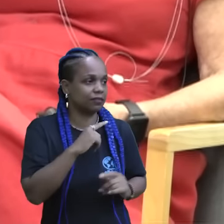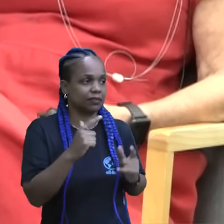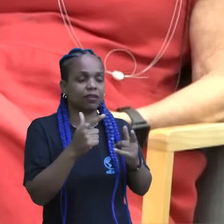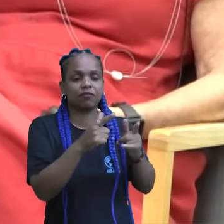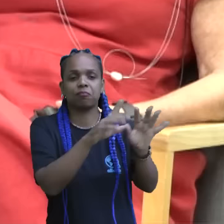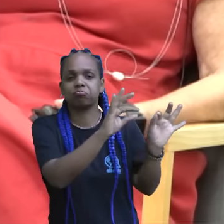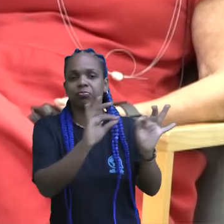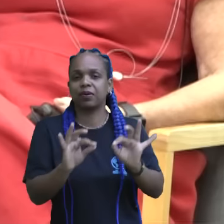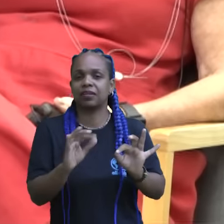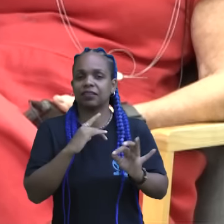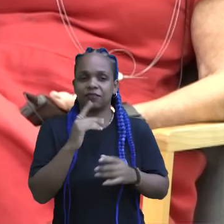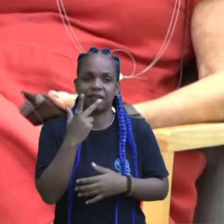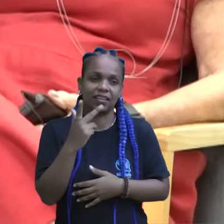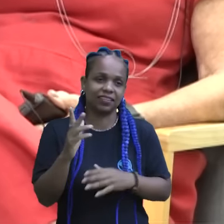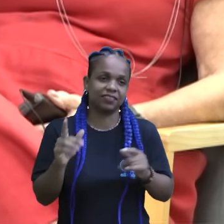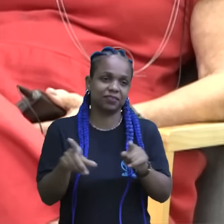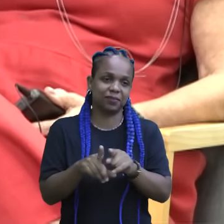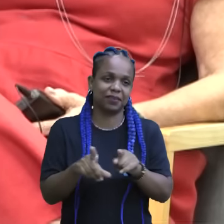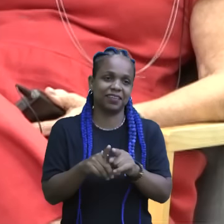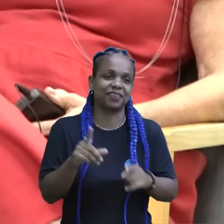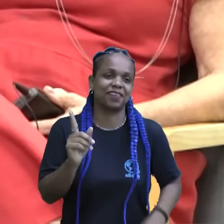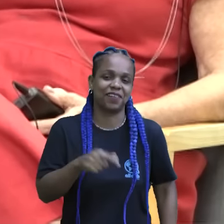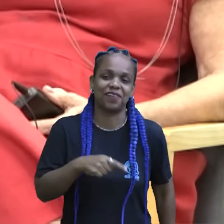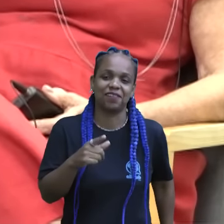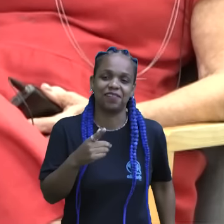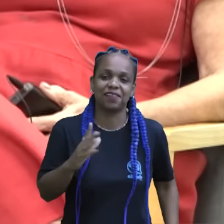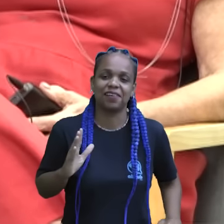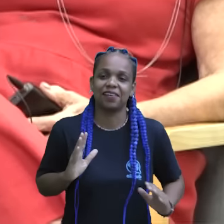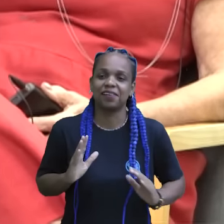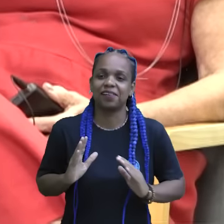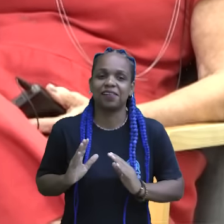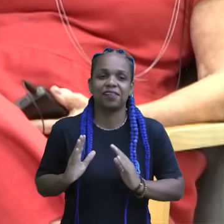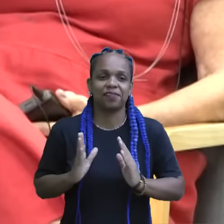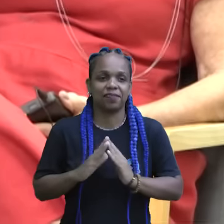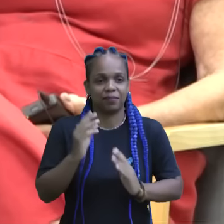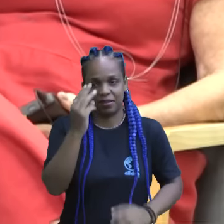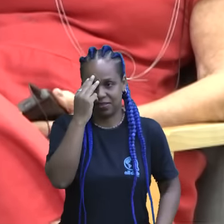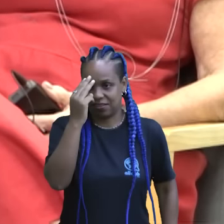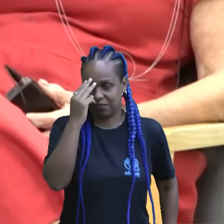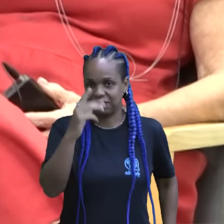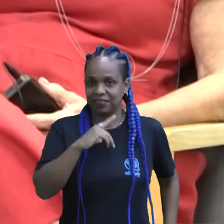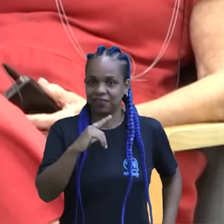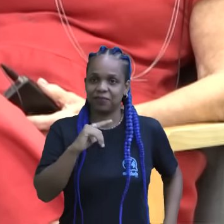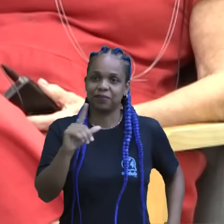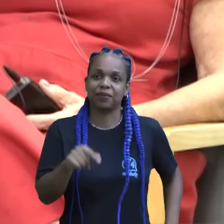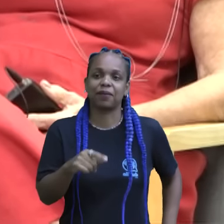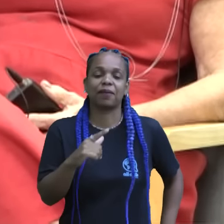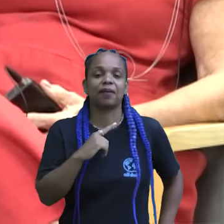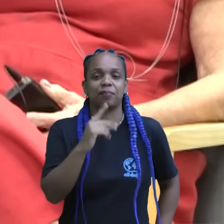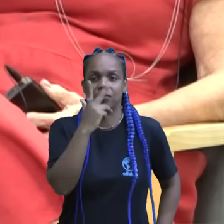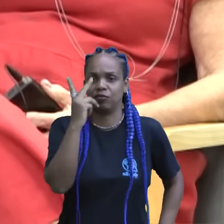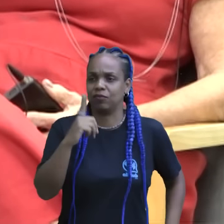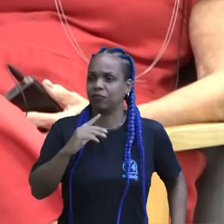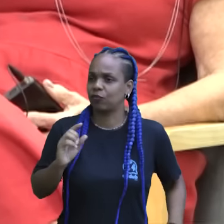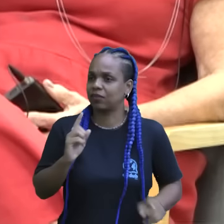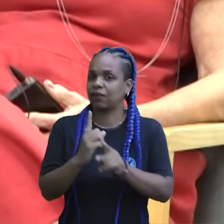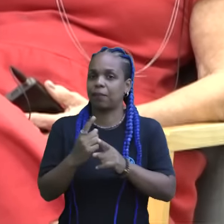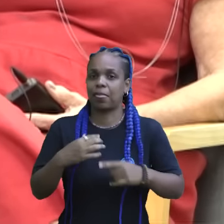no hospício, a roupa dele é tirada, e ele fala que teve muito